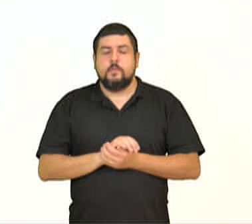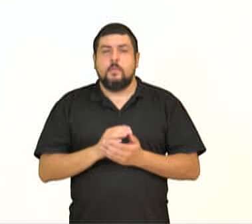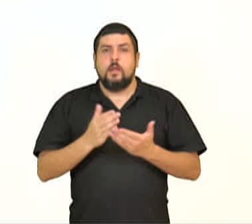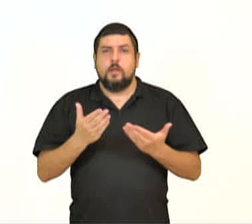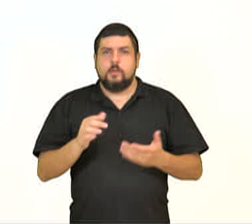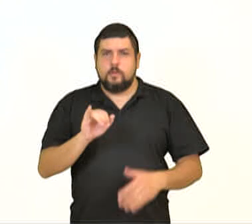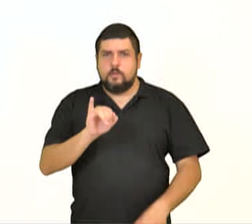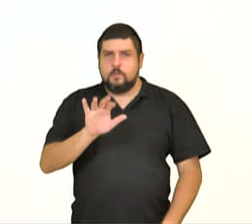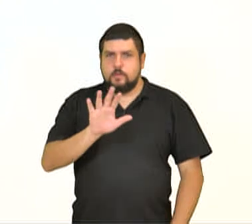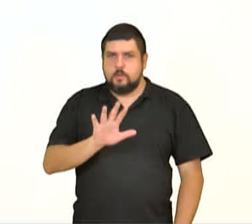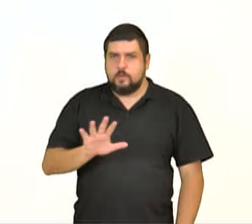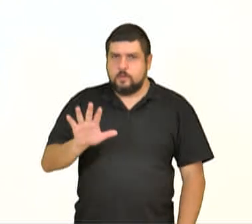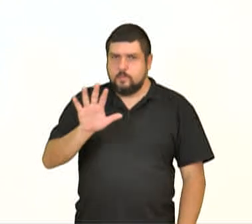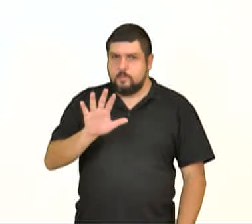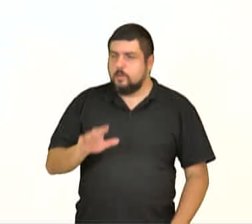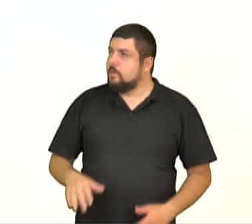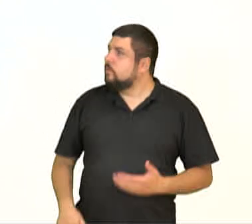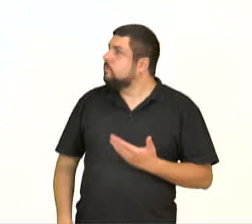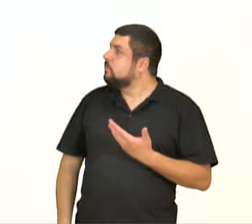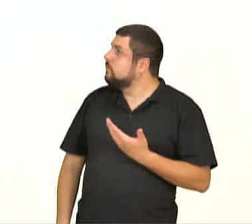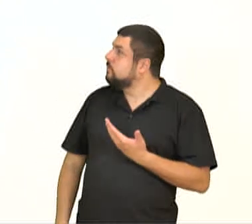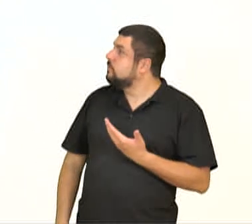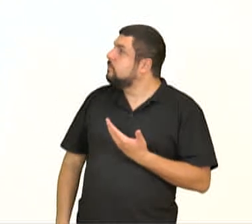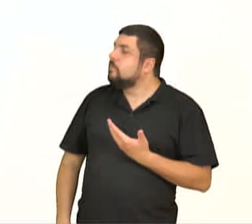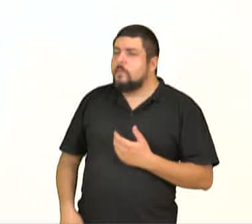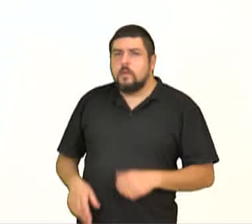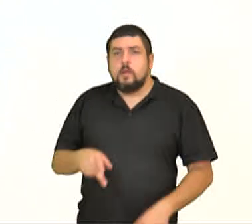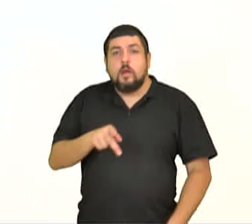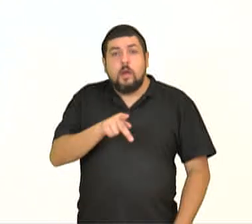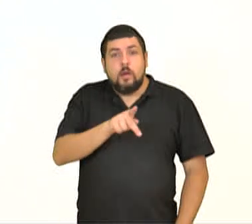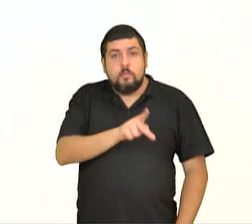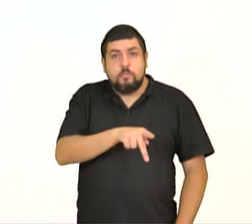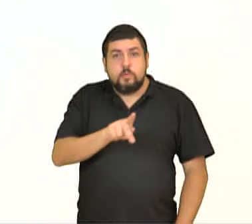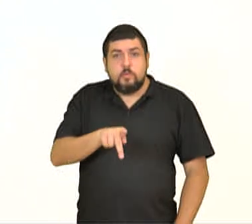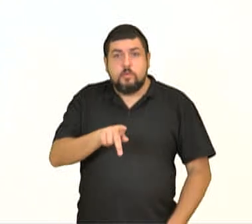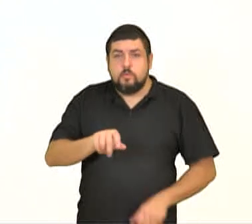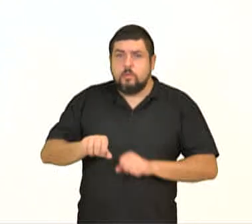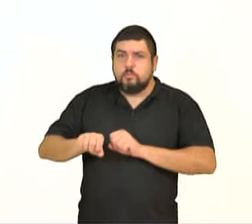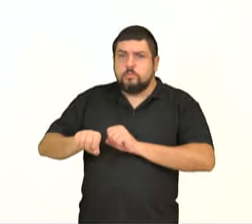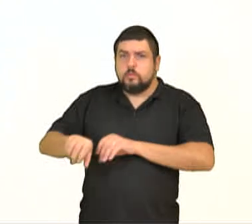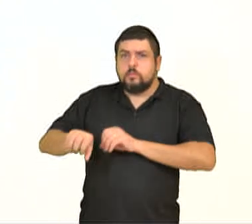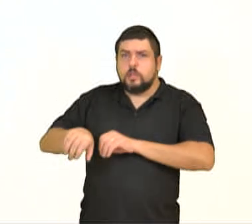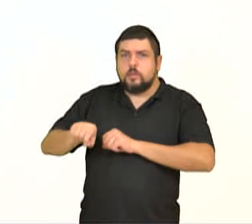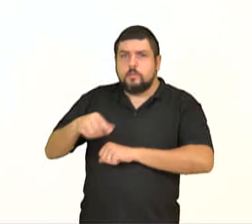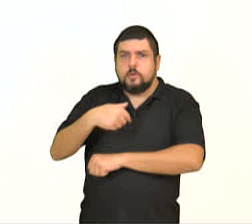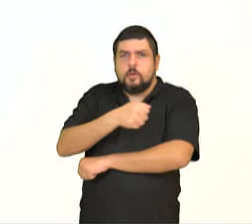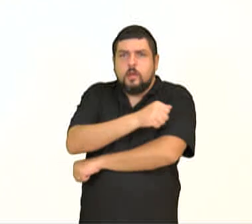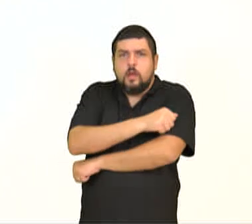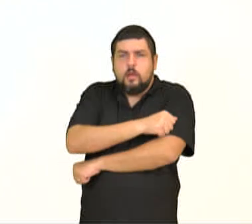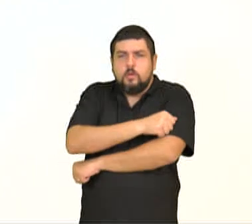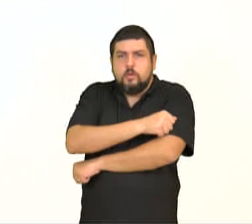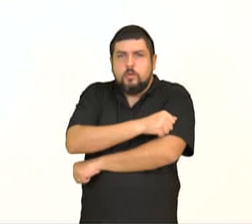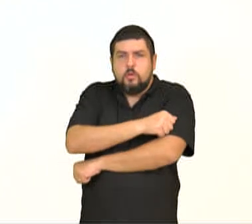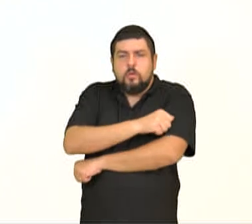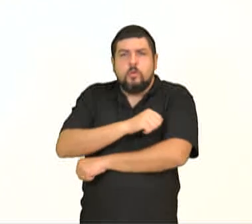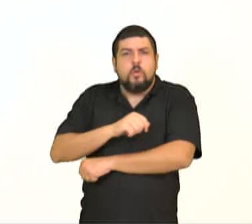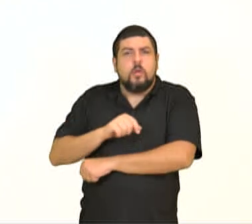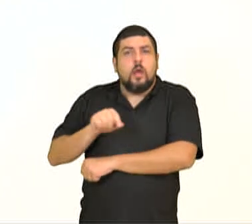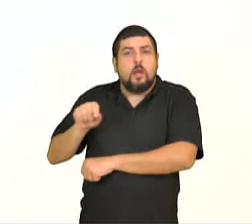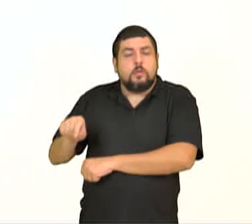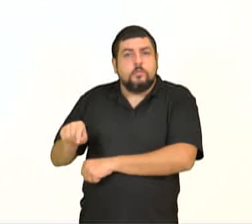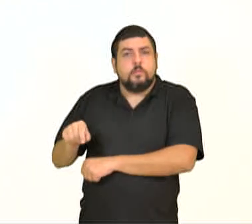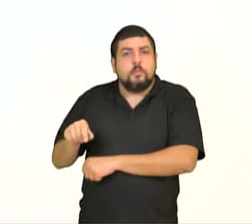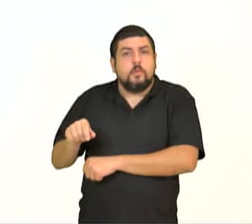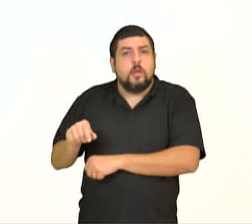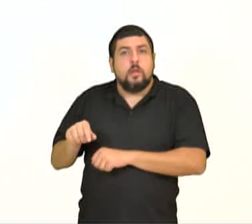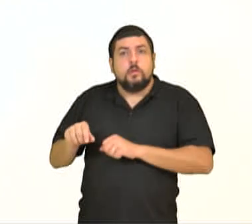imagem, vê-se uma professora explicando a um aluno que leitura é o modo como as pessoas instalam novos softwares